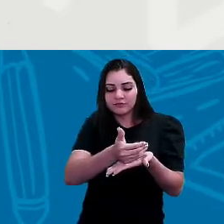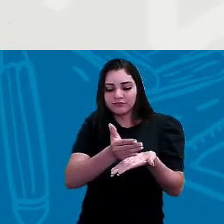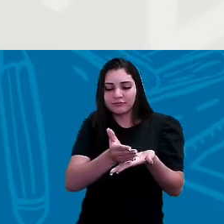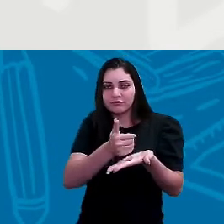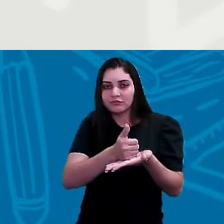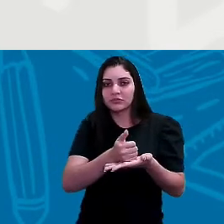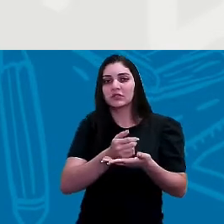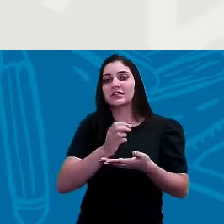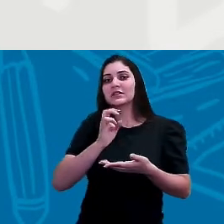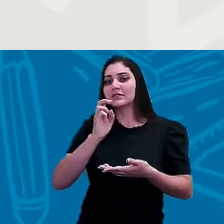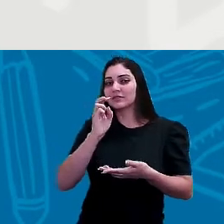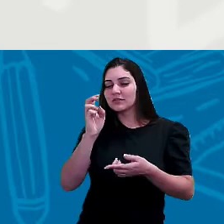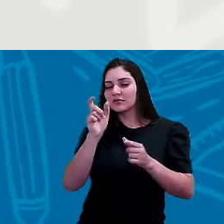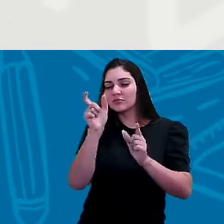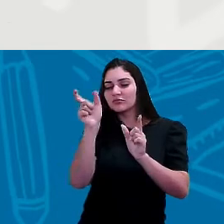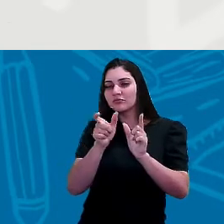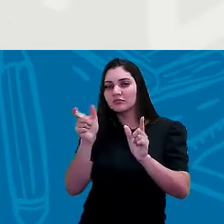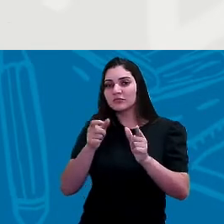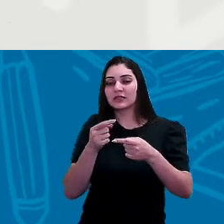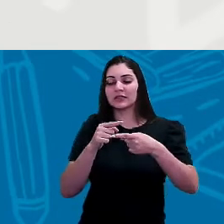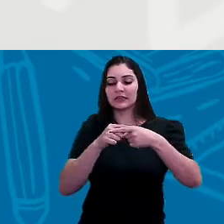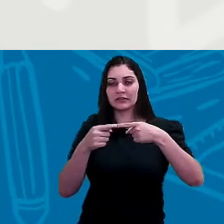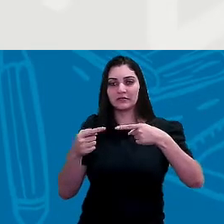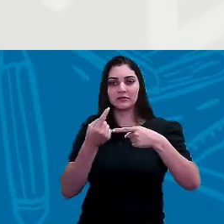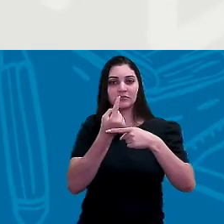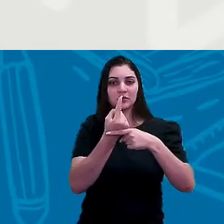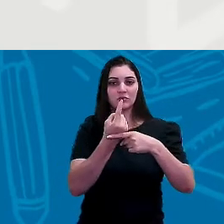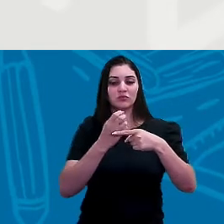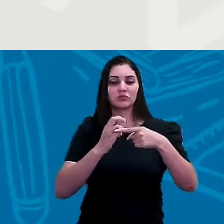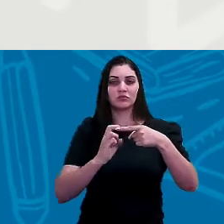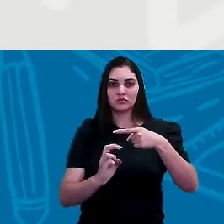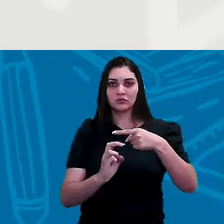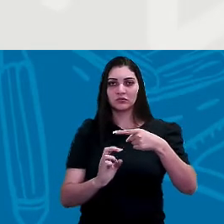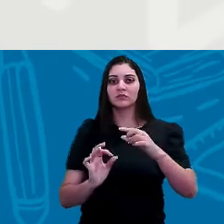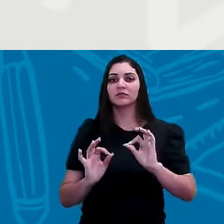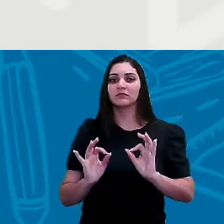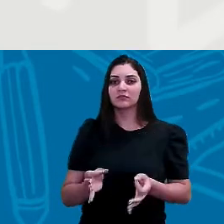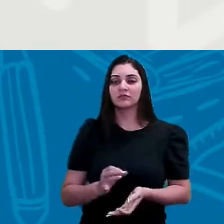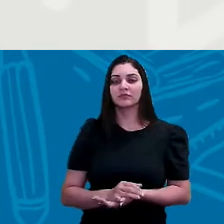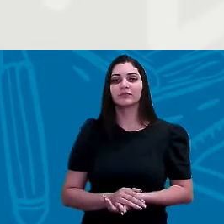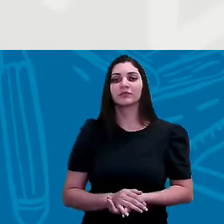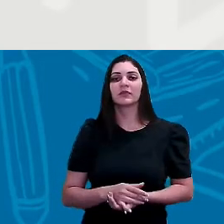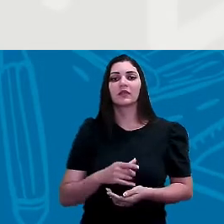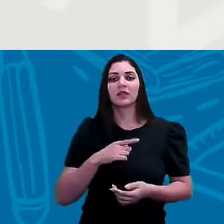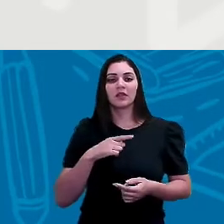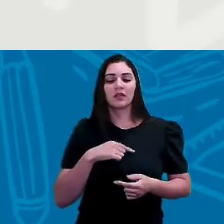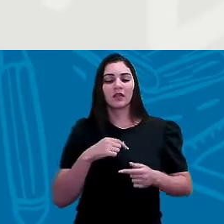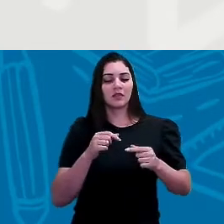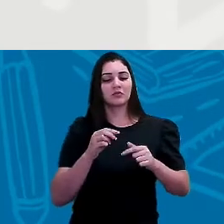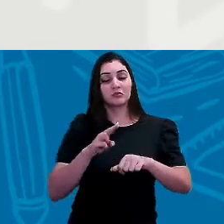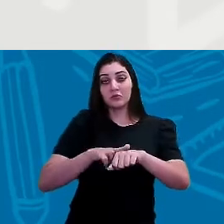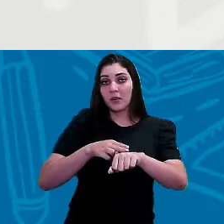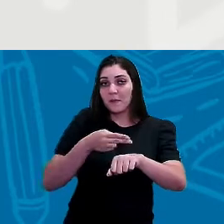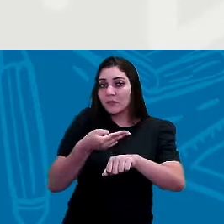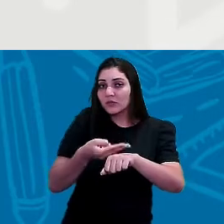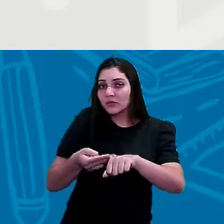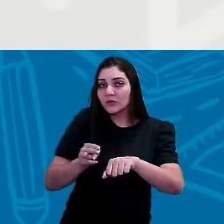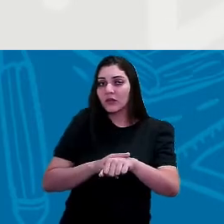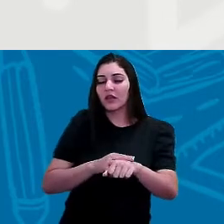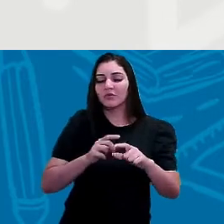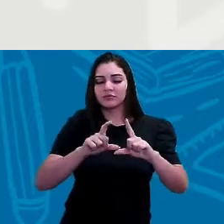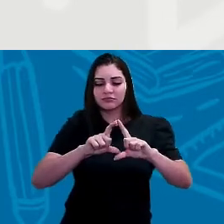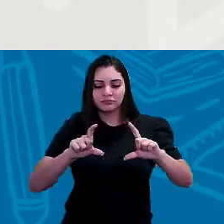pedacinhos. E na fração eu vou ter 1 sobre 5, tá bom? Peguei uma barra de chocolate, dividi